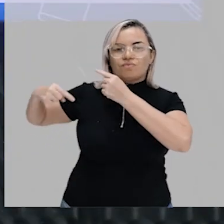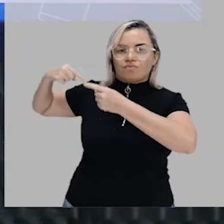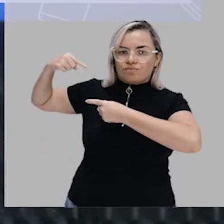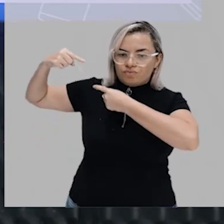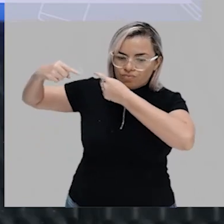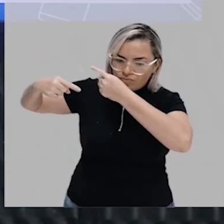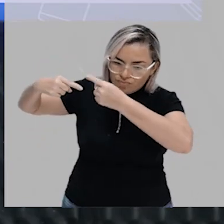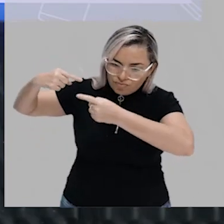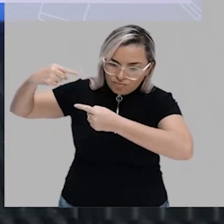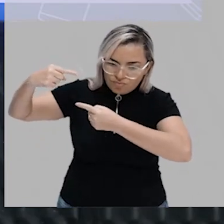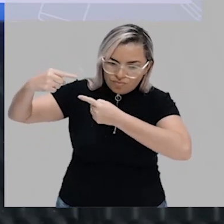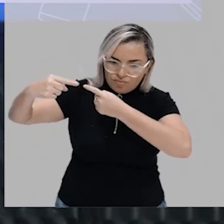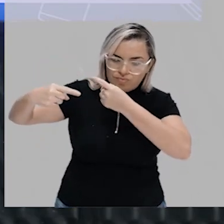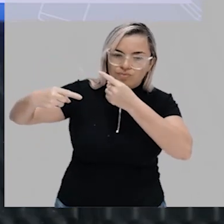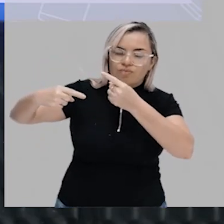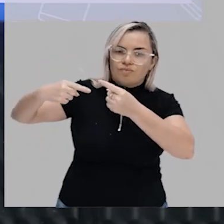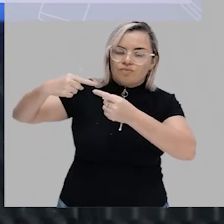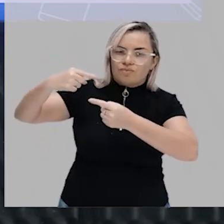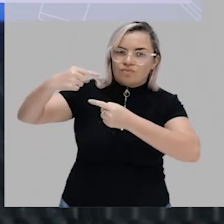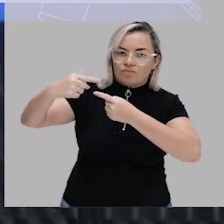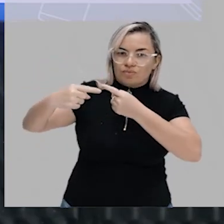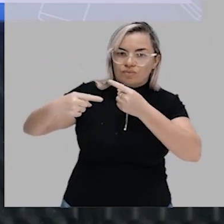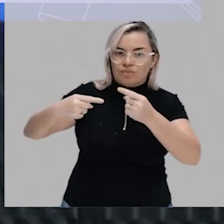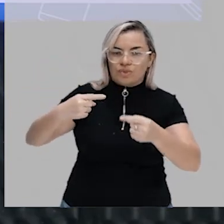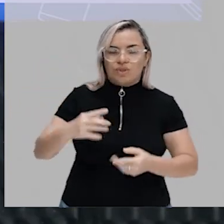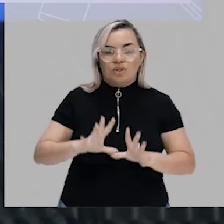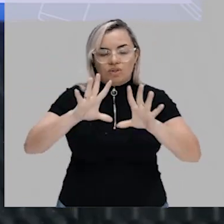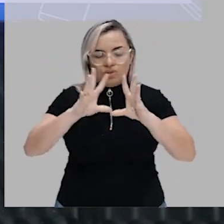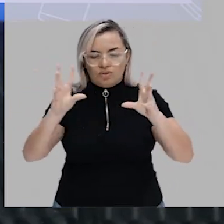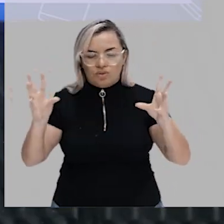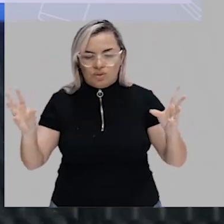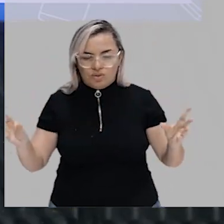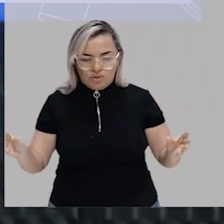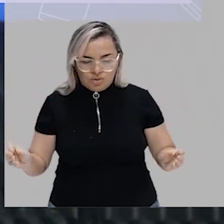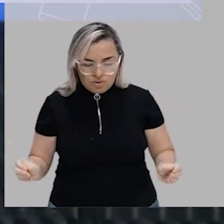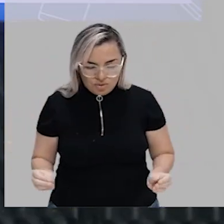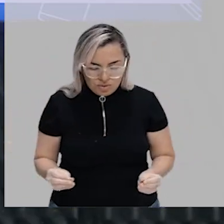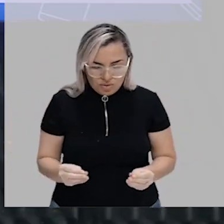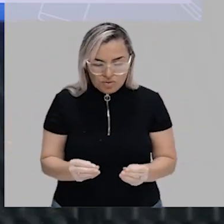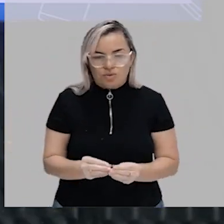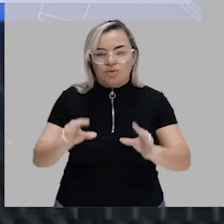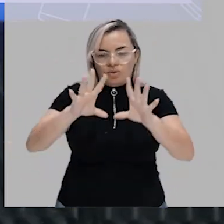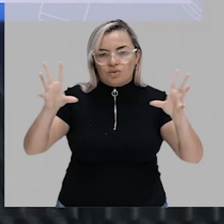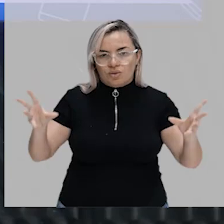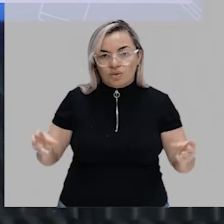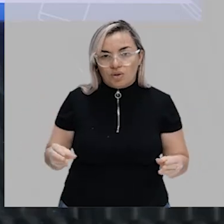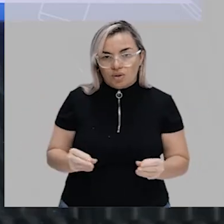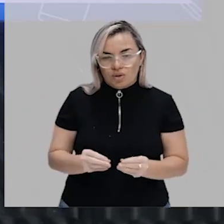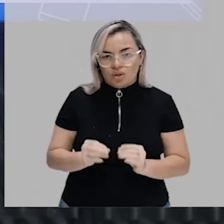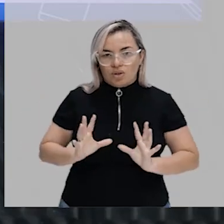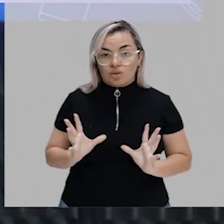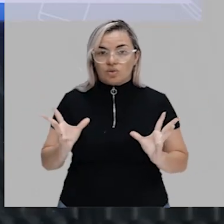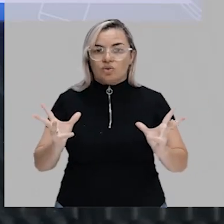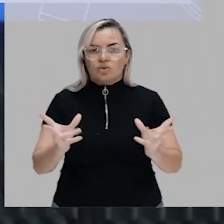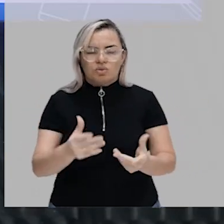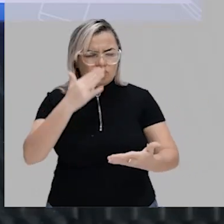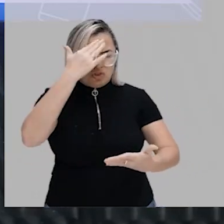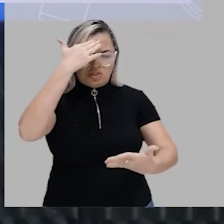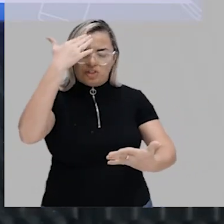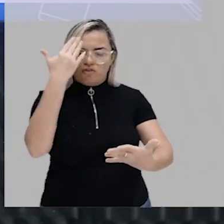de geração a geração, que ao final constrói todo um sistema de